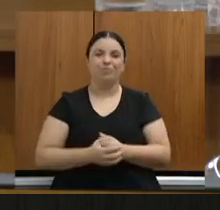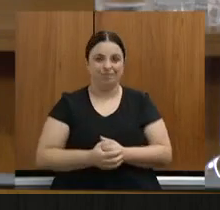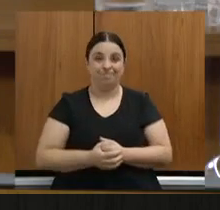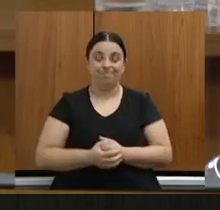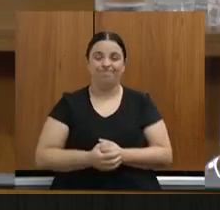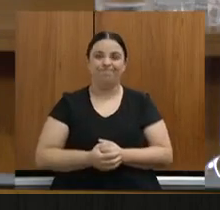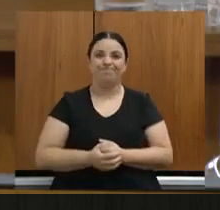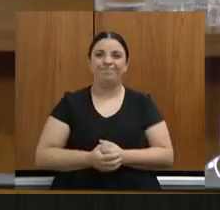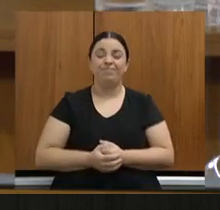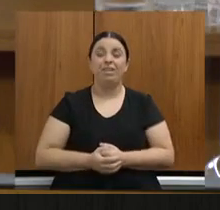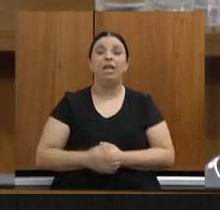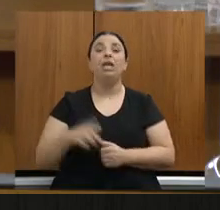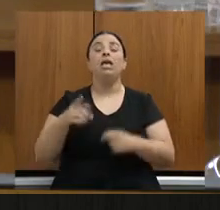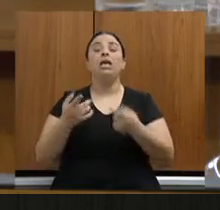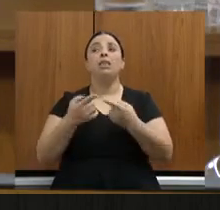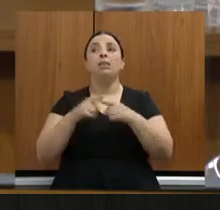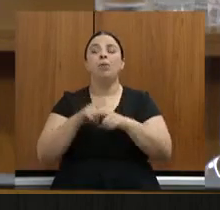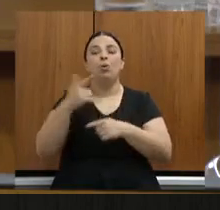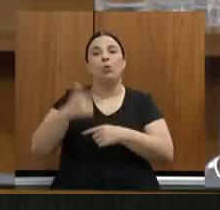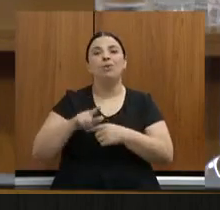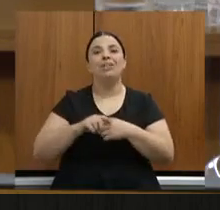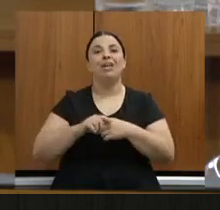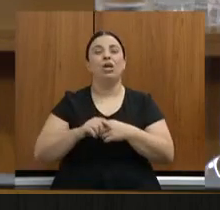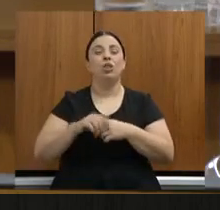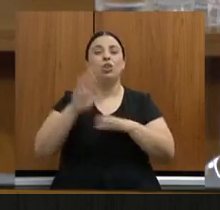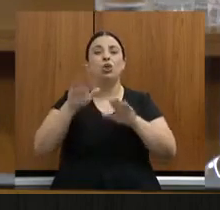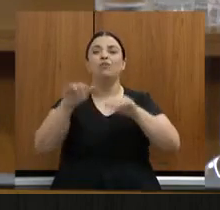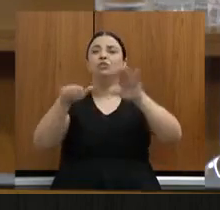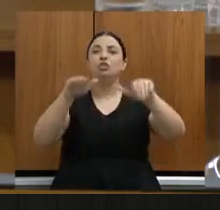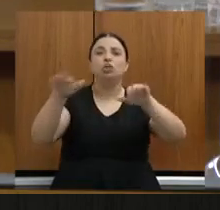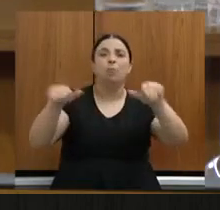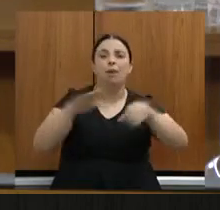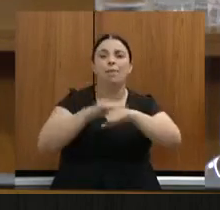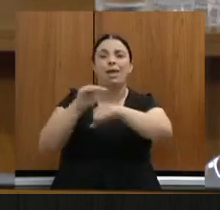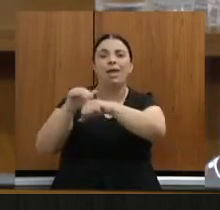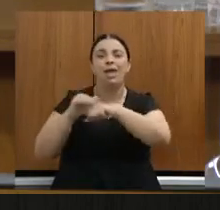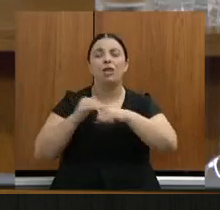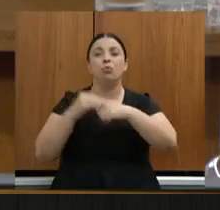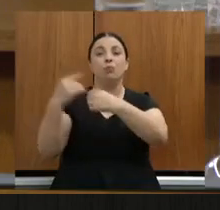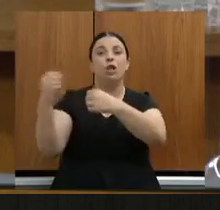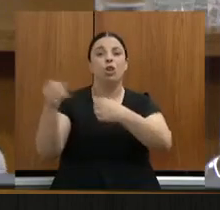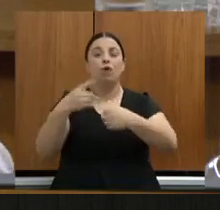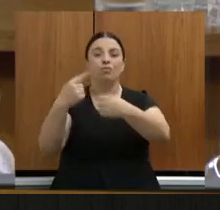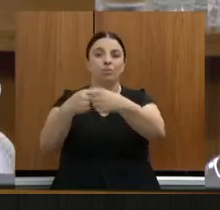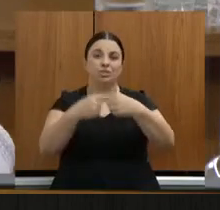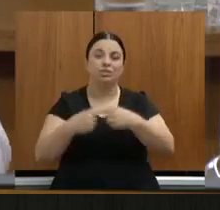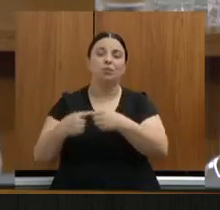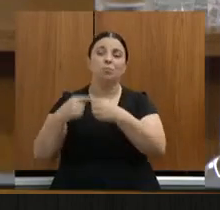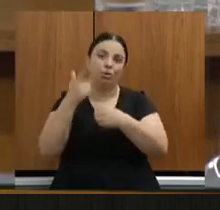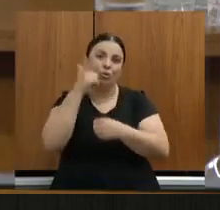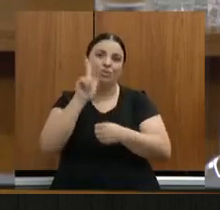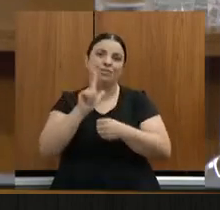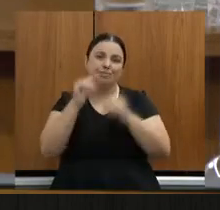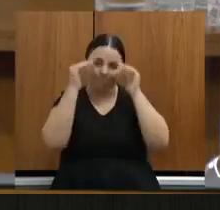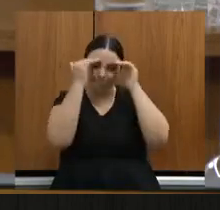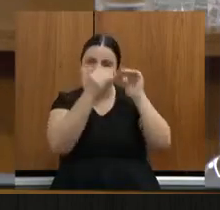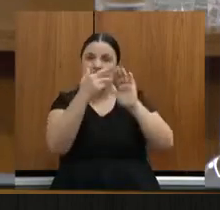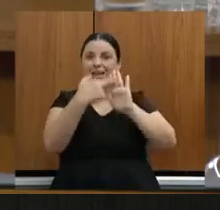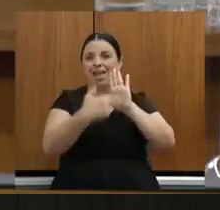público para a seleção de mais municípios para o nosso programa de regulação fundiária pode passar